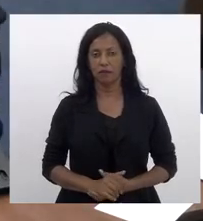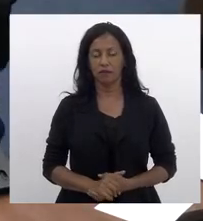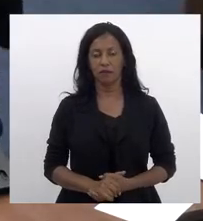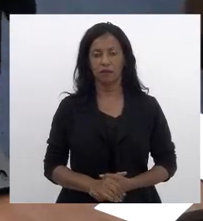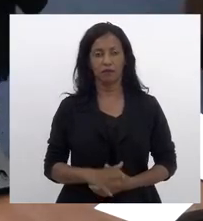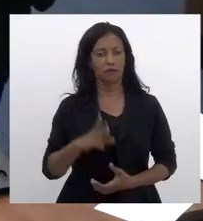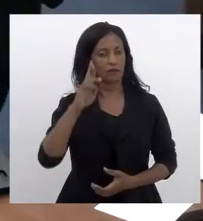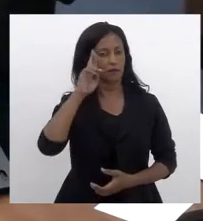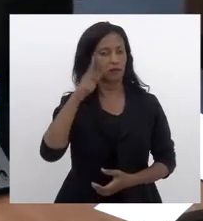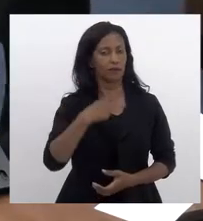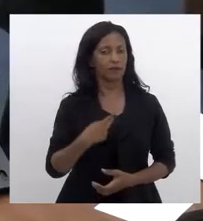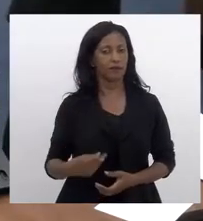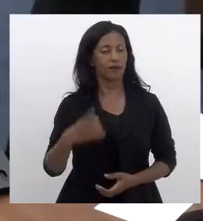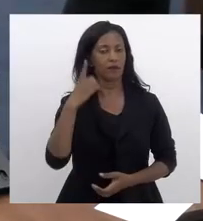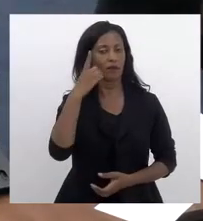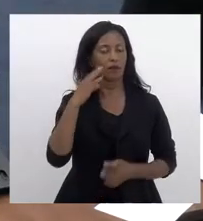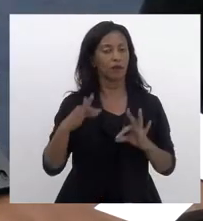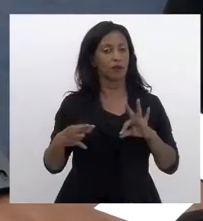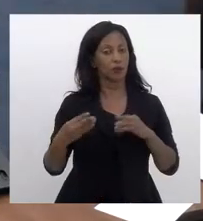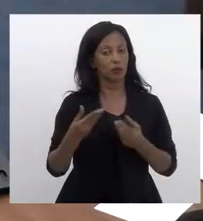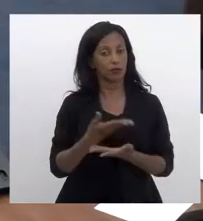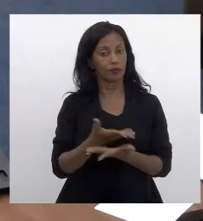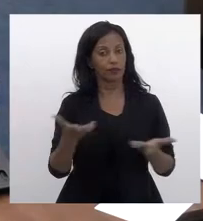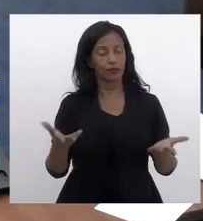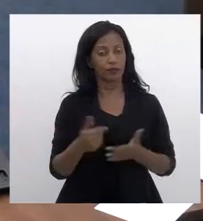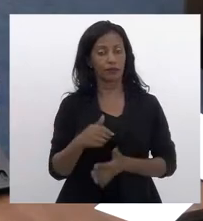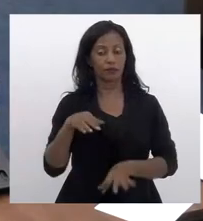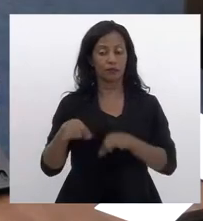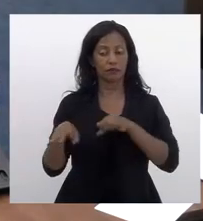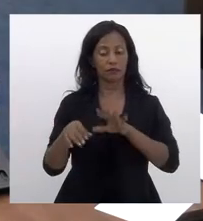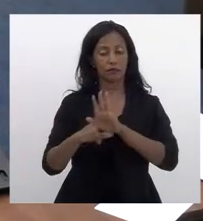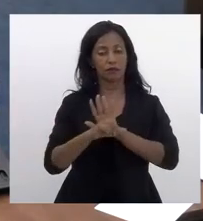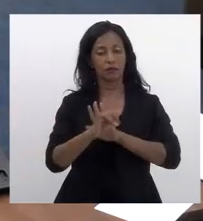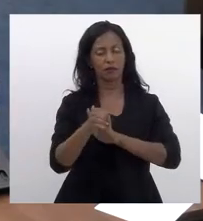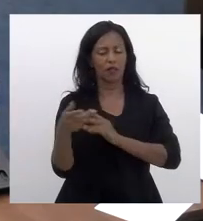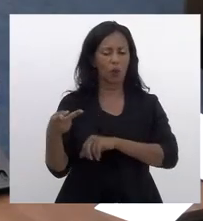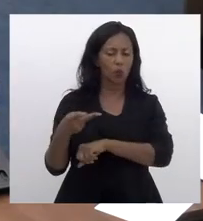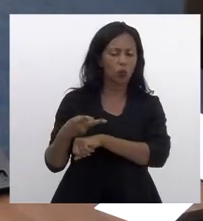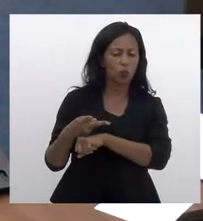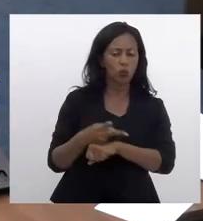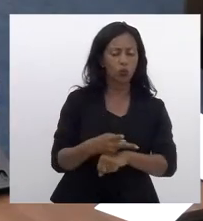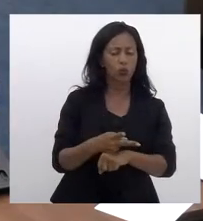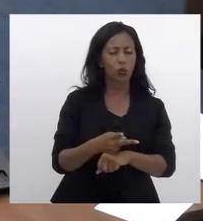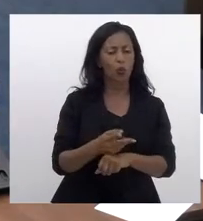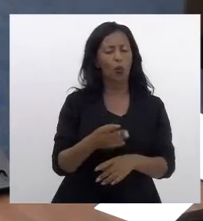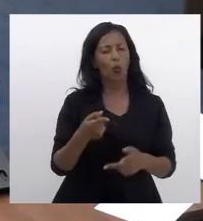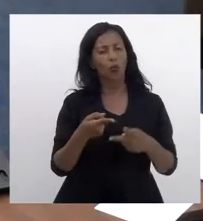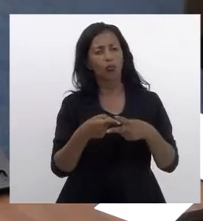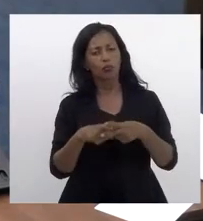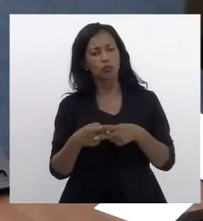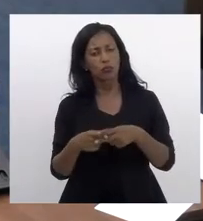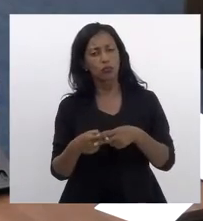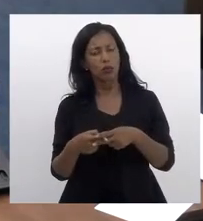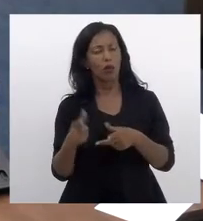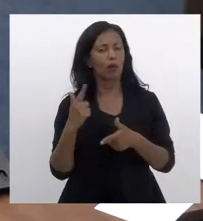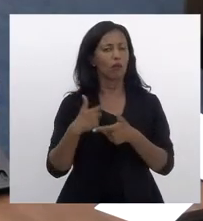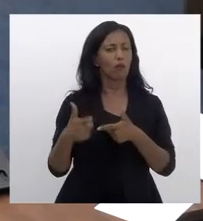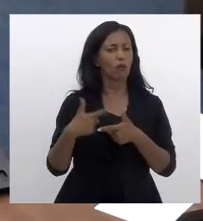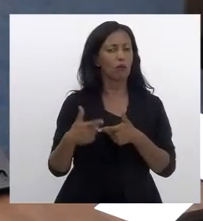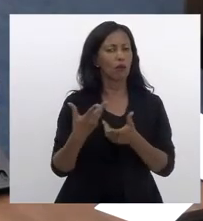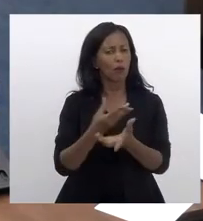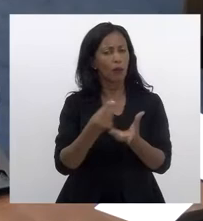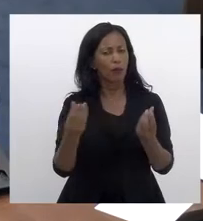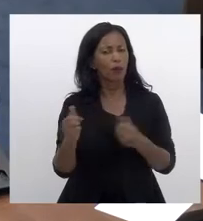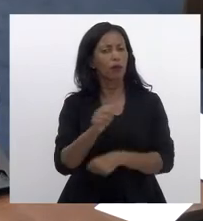Senhor presidente, deputados e deputadas, esse projeto de lei busca corrigir um problema que